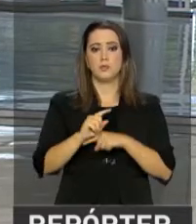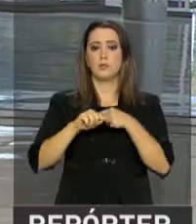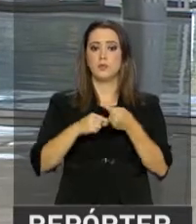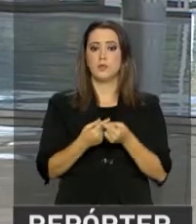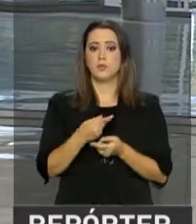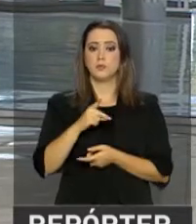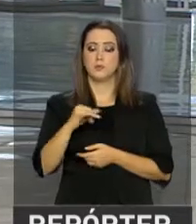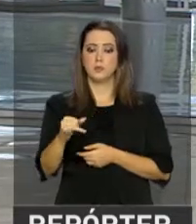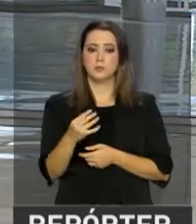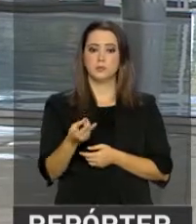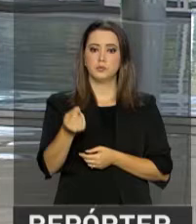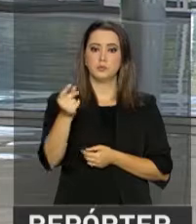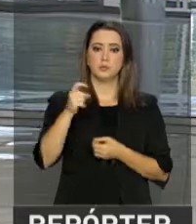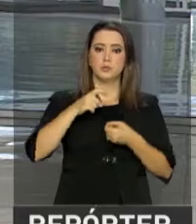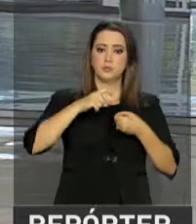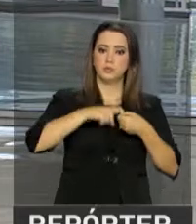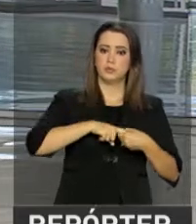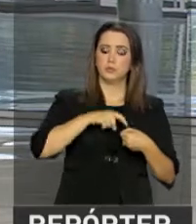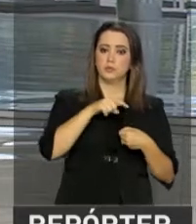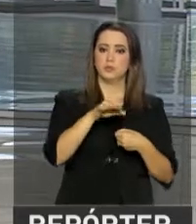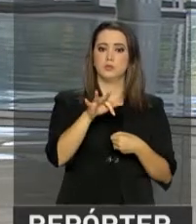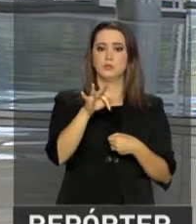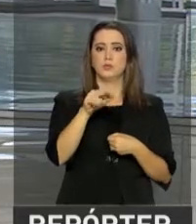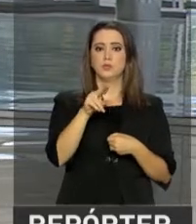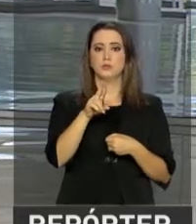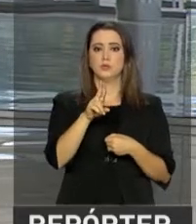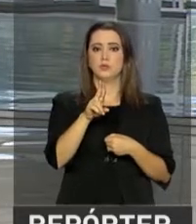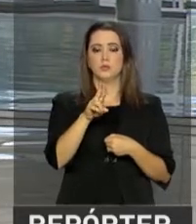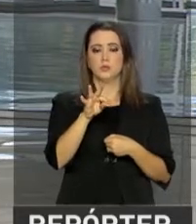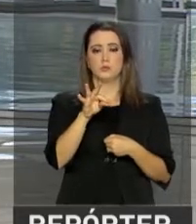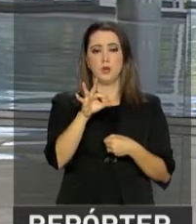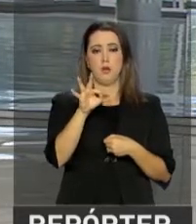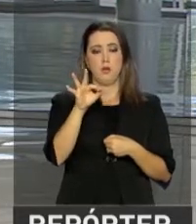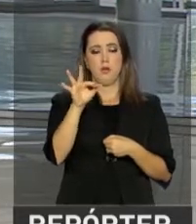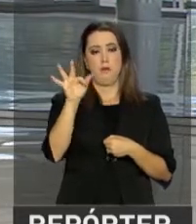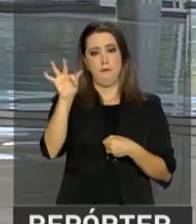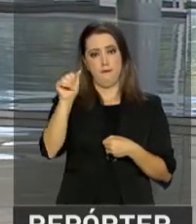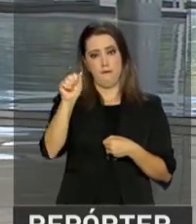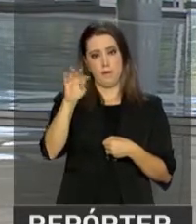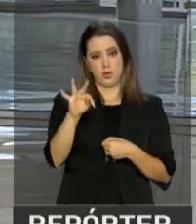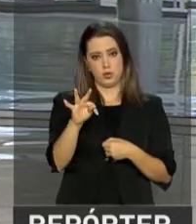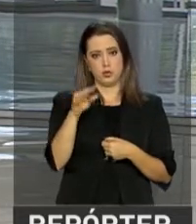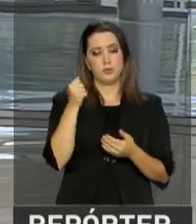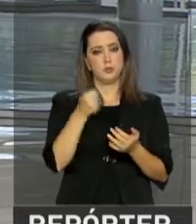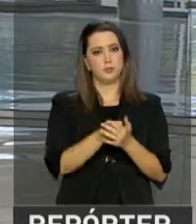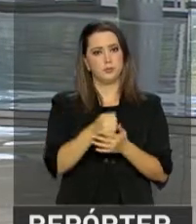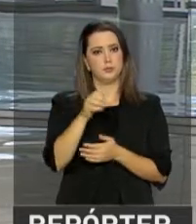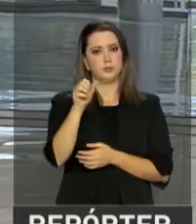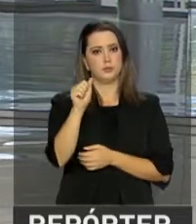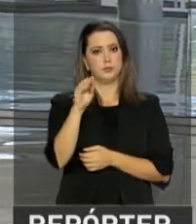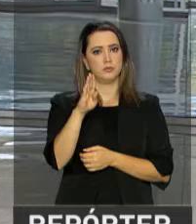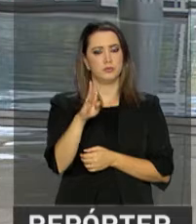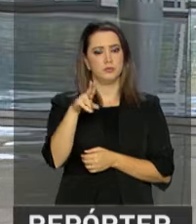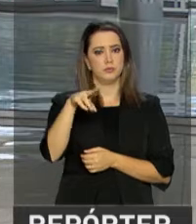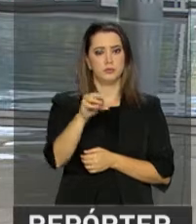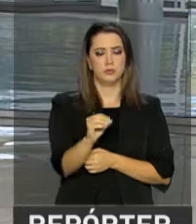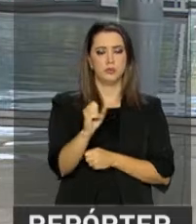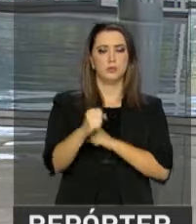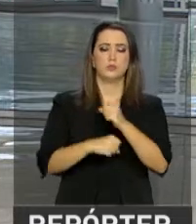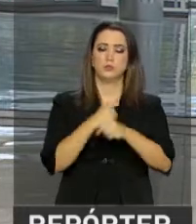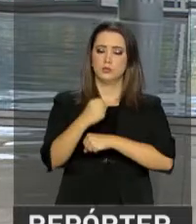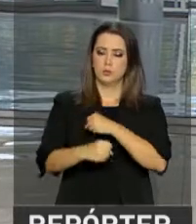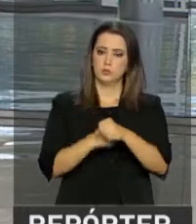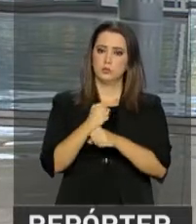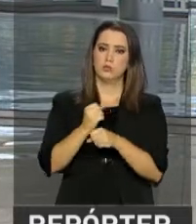dessa data, os valores retornarão ao Fundo de Amparo ao Trabalhador, o FAT, para pagamento do abono salarial do próximo ano e